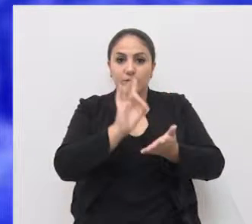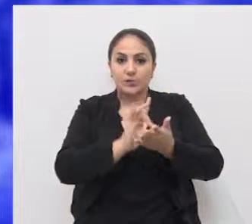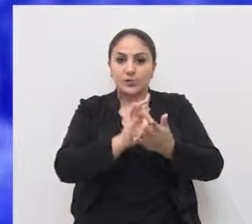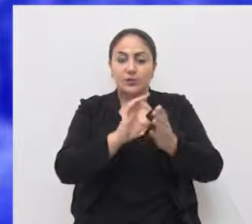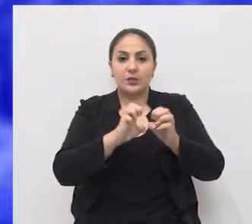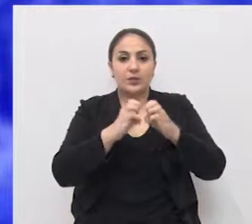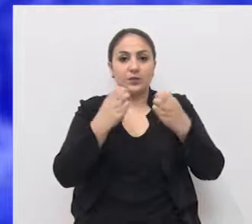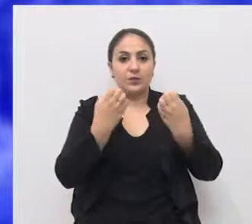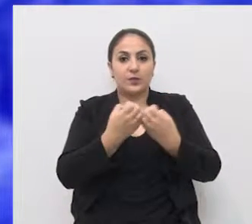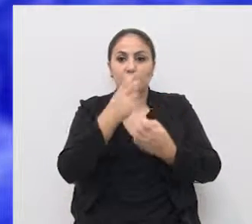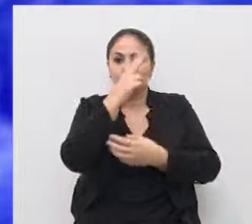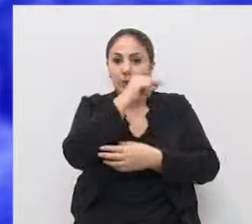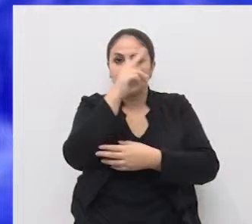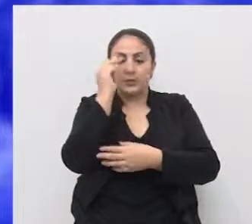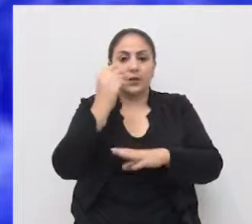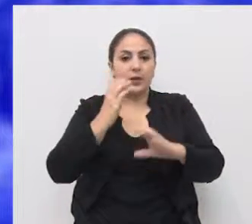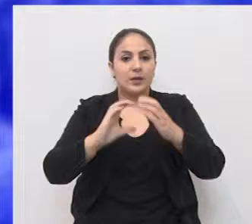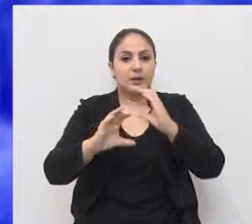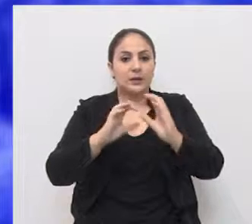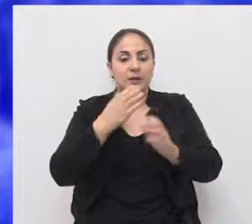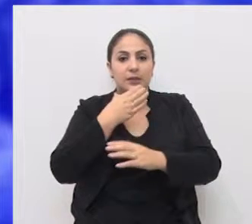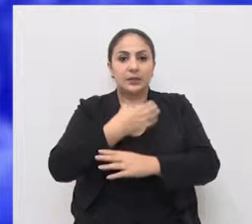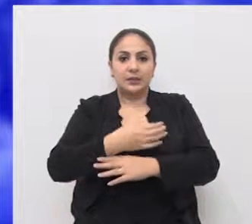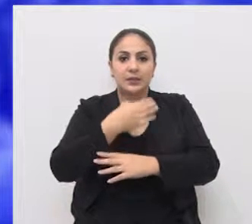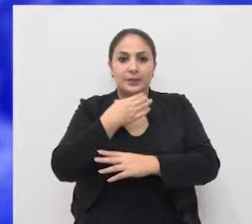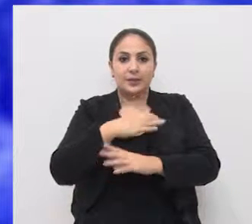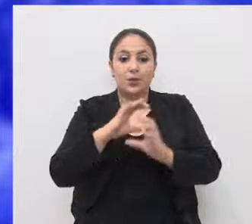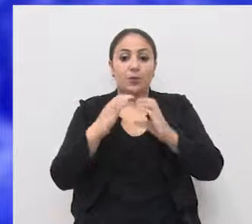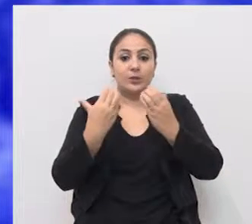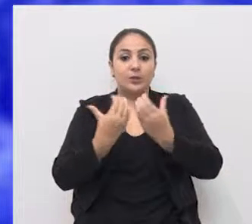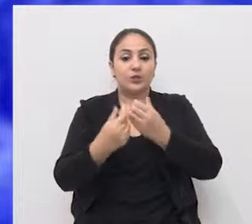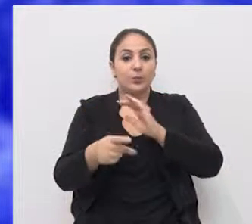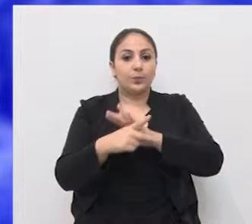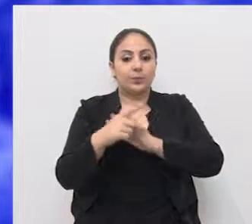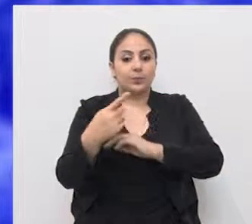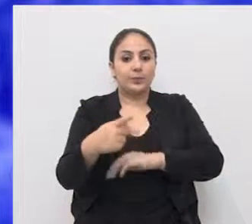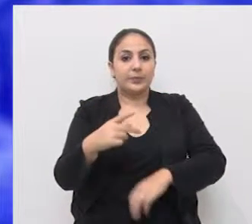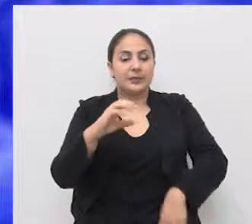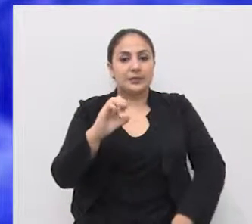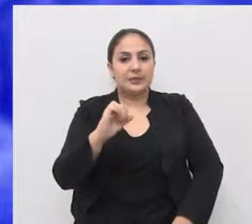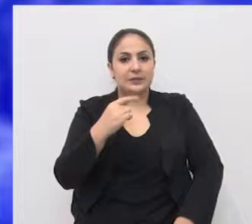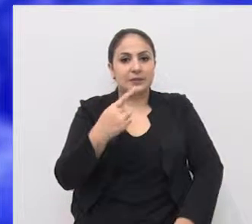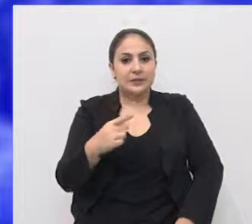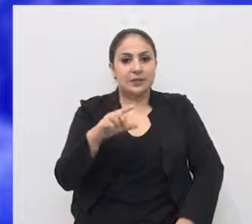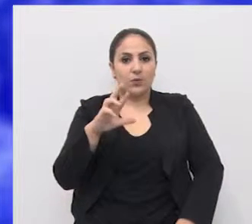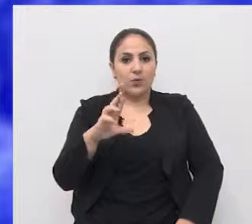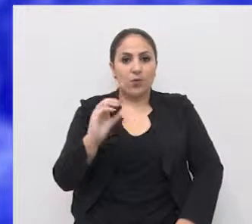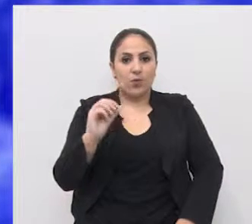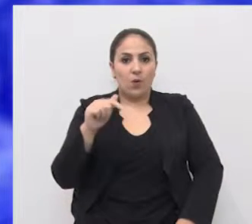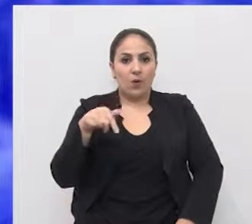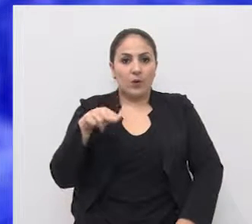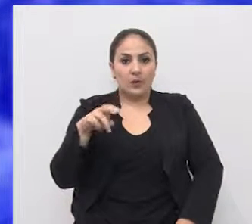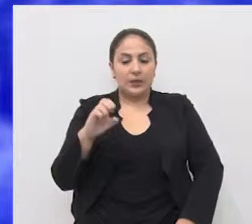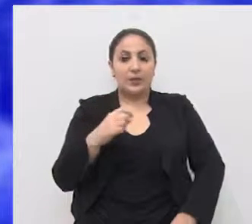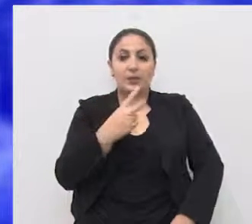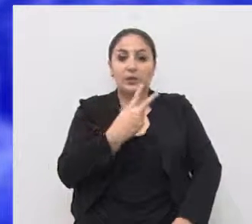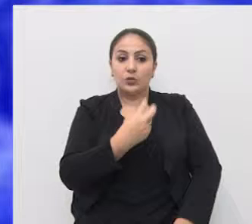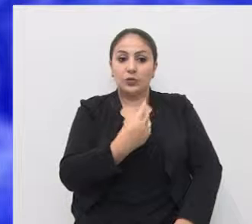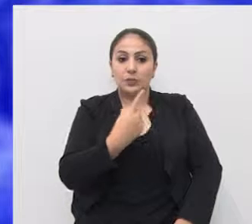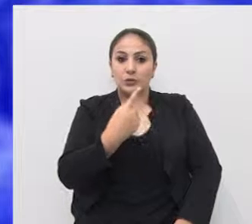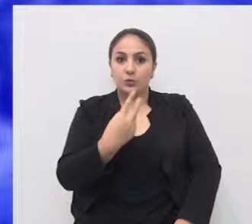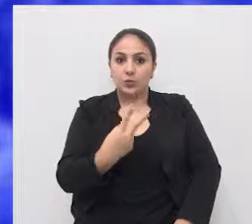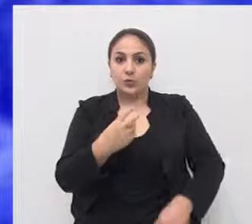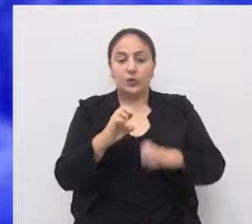oficial de eventos do município a cantata natalina da comunidade de São Roque. Desde 2012, o evento